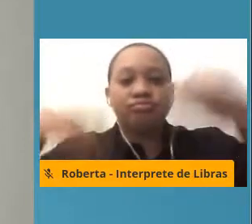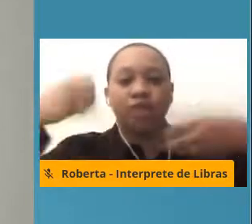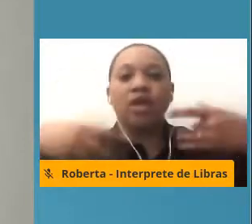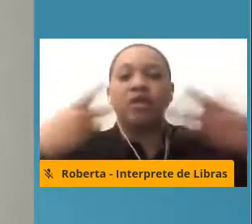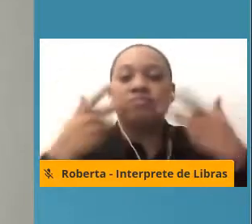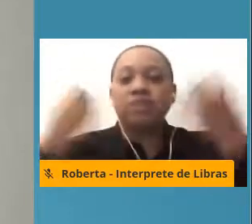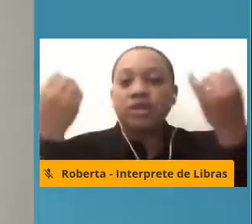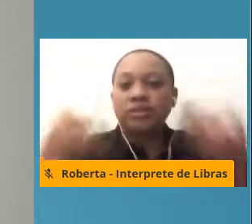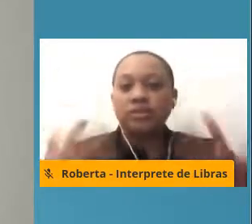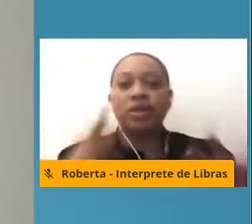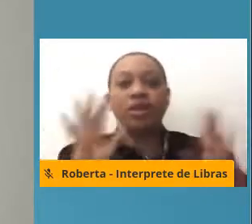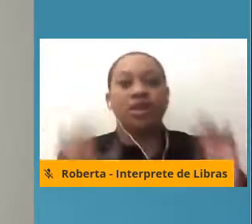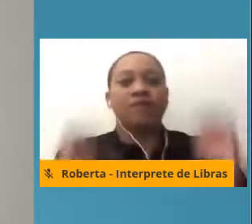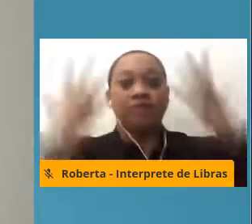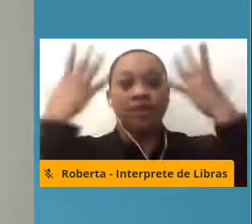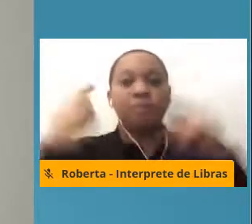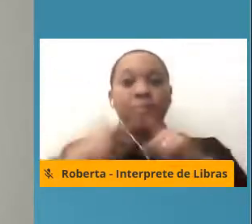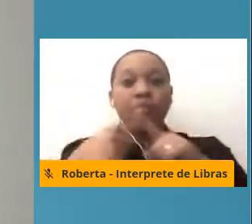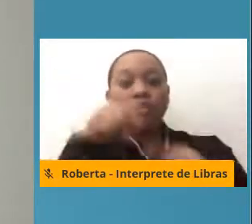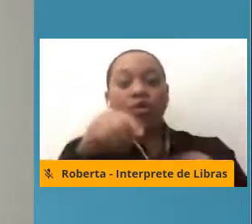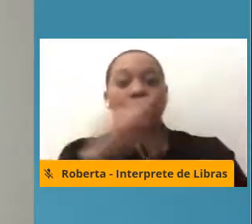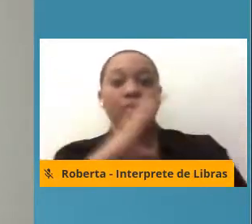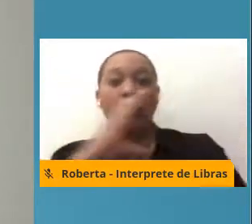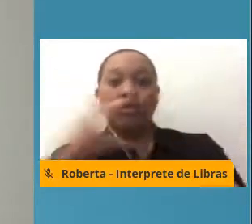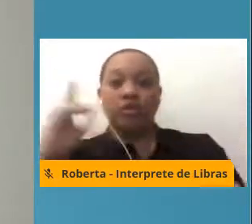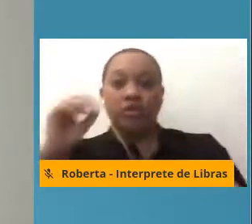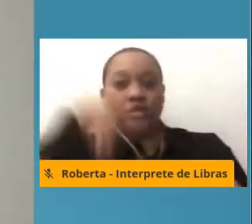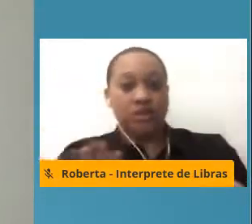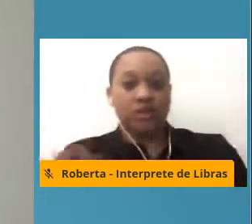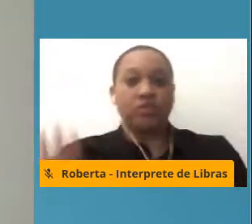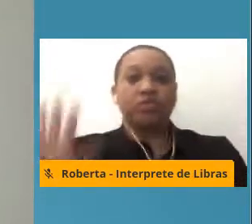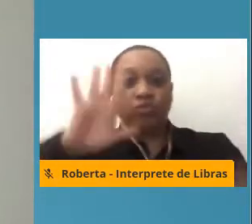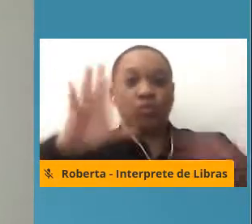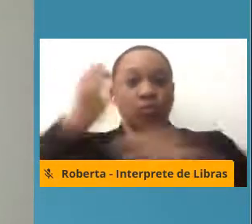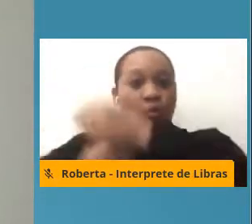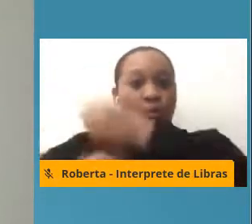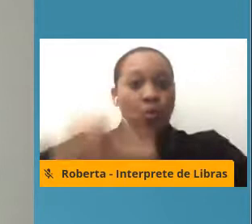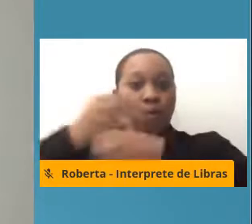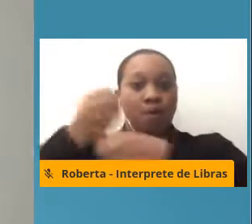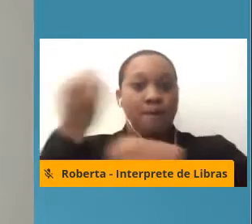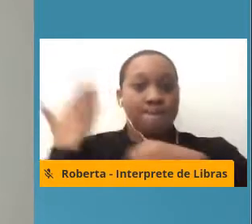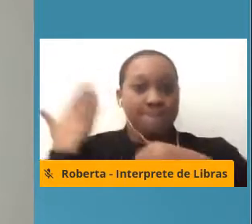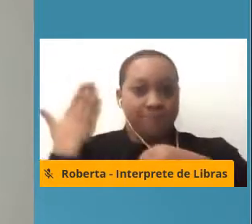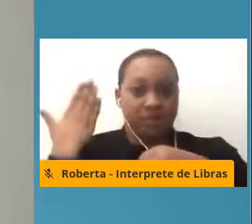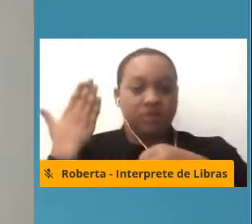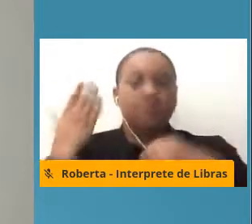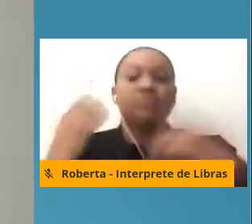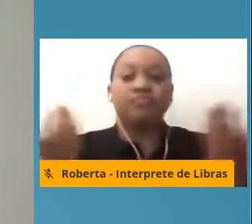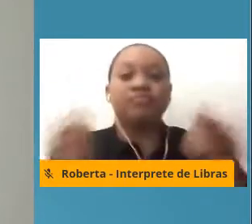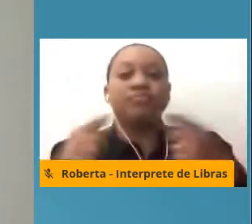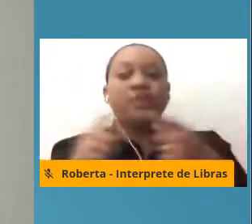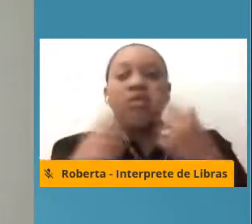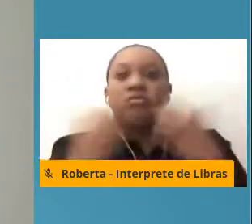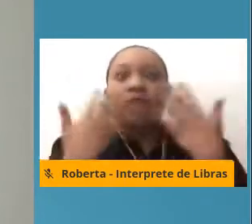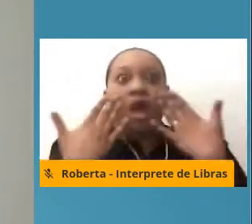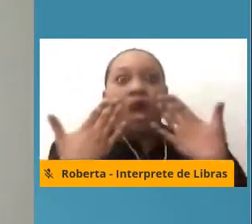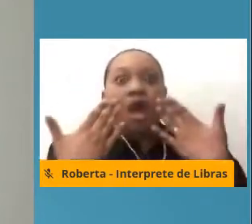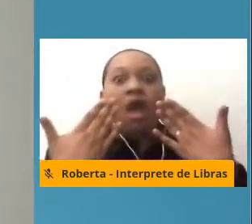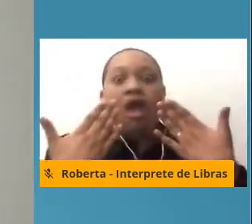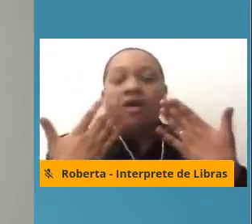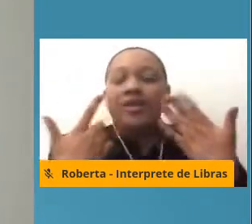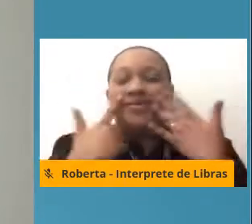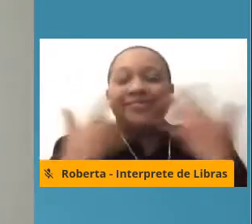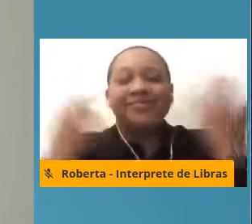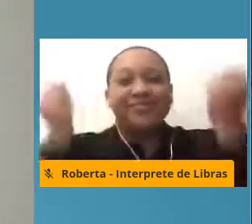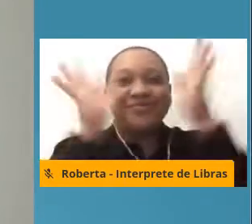evento até o ano passado, e eu me encantei quando ela falou sobre o projeto, né, quando ela falou sobre o Python of